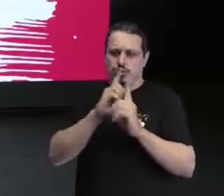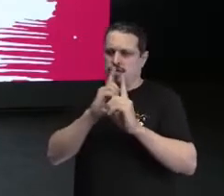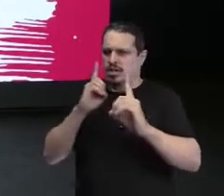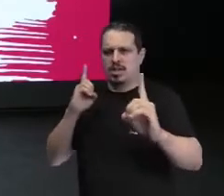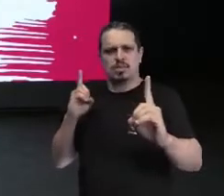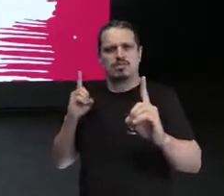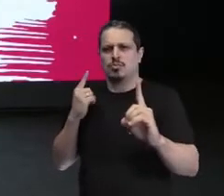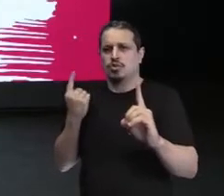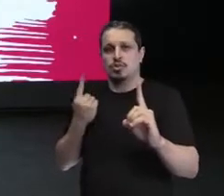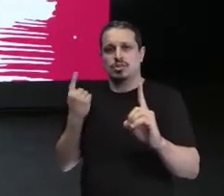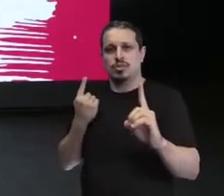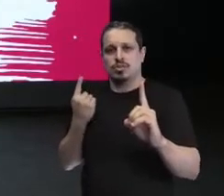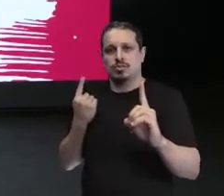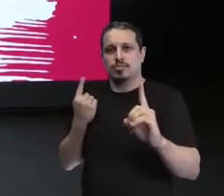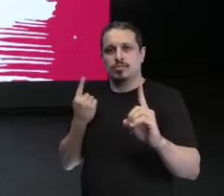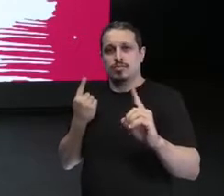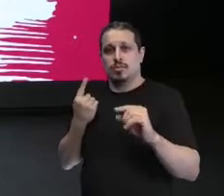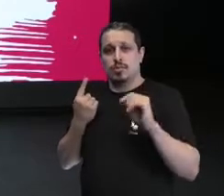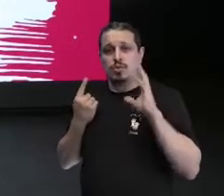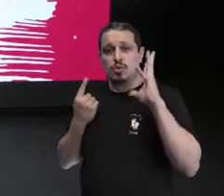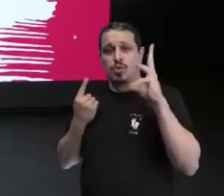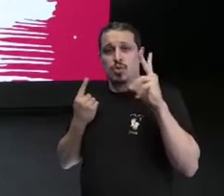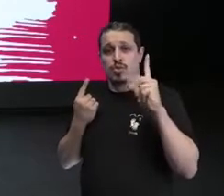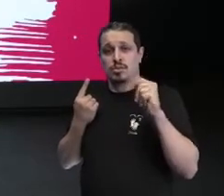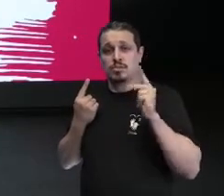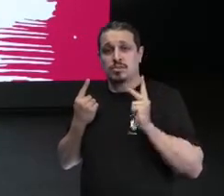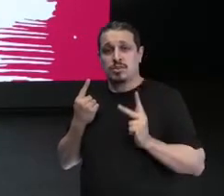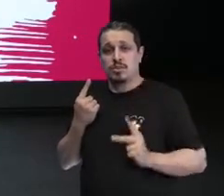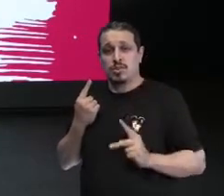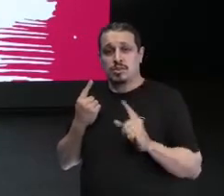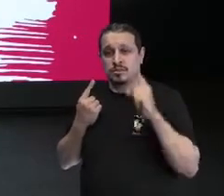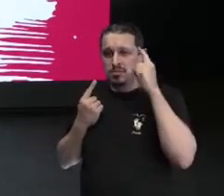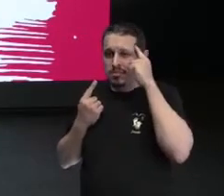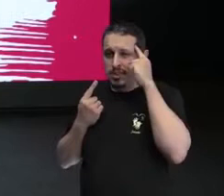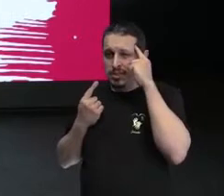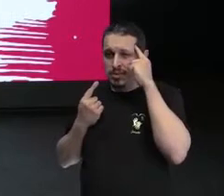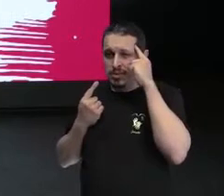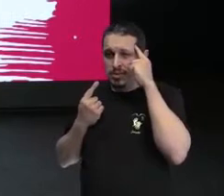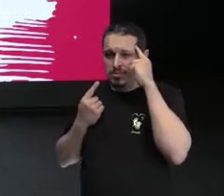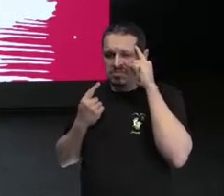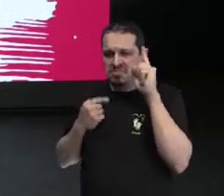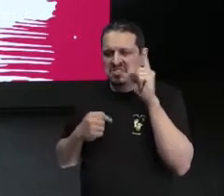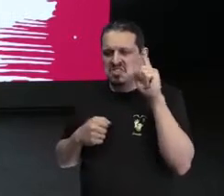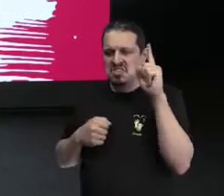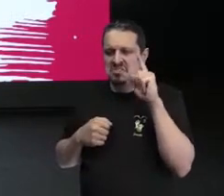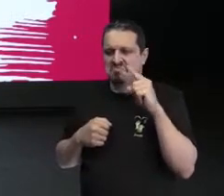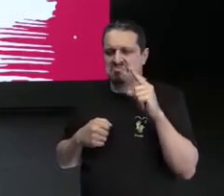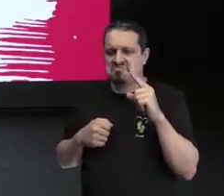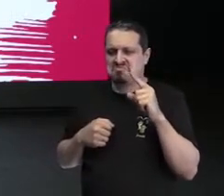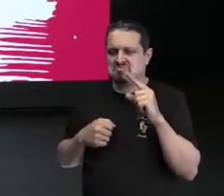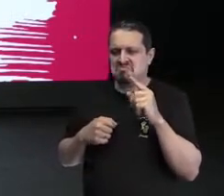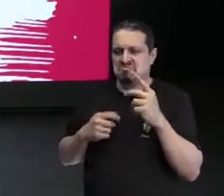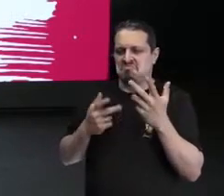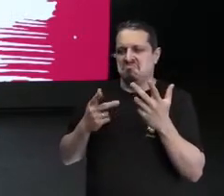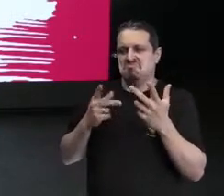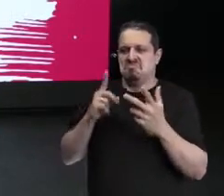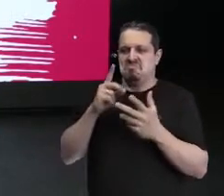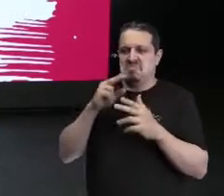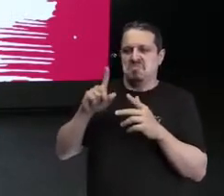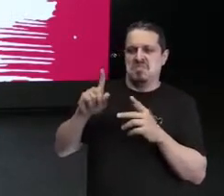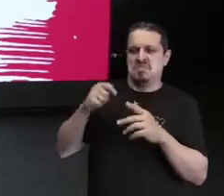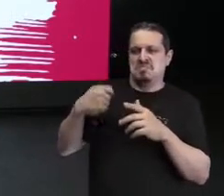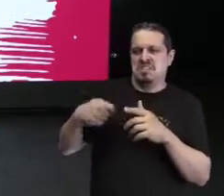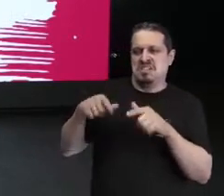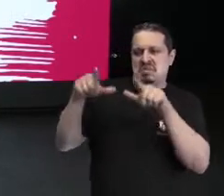Aí todo mundo pensa: ai, não está vindo criança com deficiência nesse parquinho, não precisa botar brinquedo adaptado, elas não, vai, não tem quem venha aqui